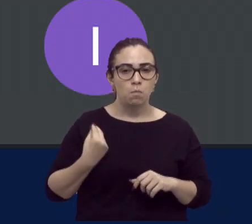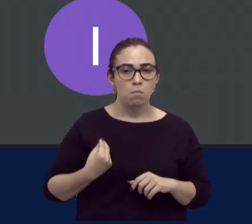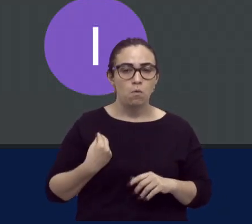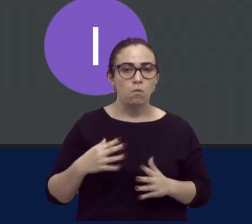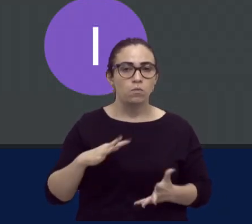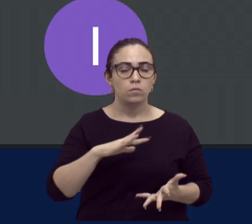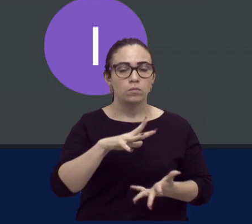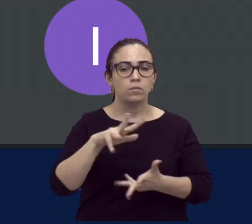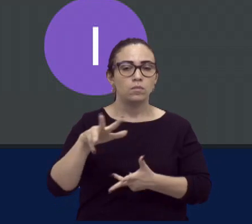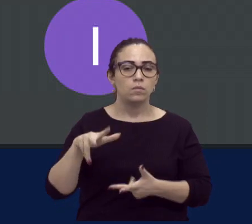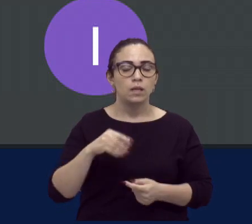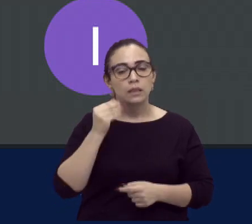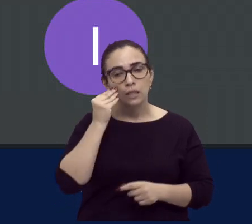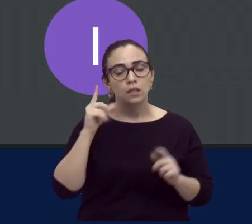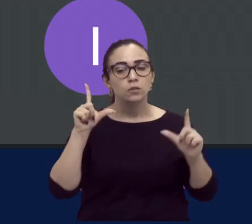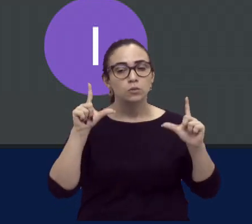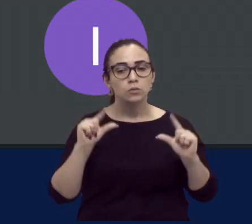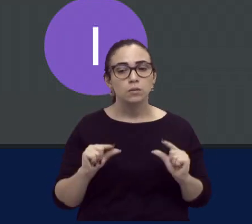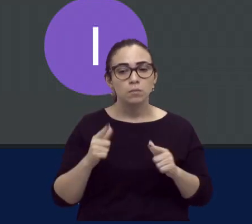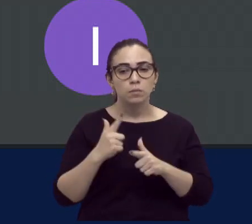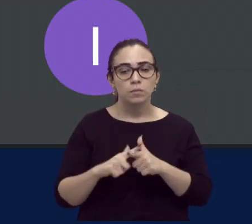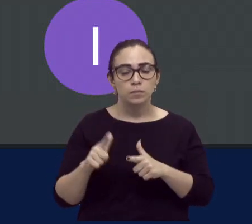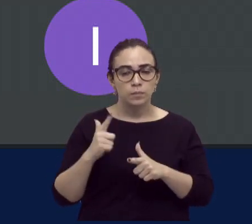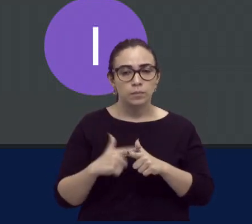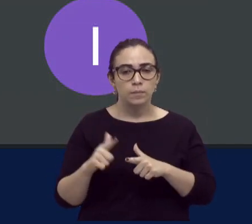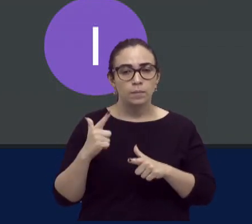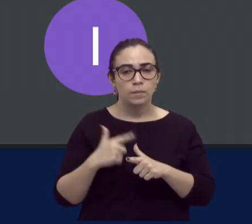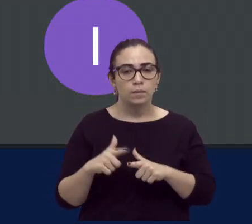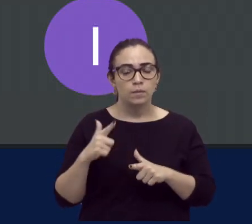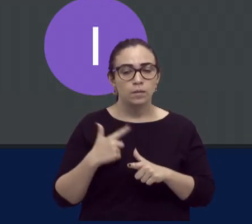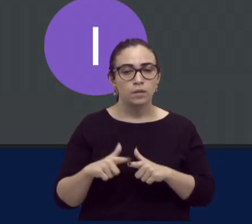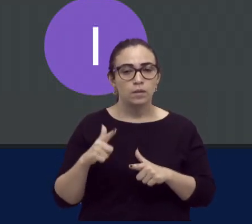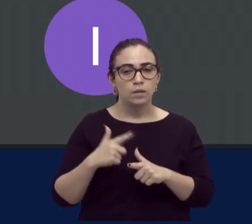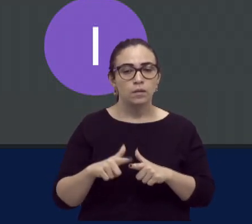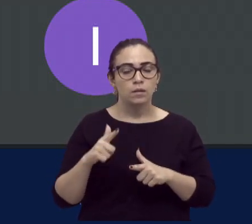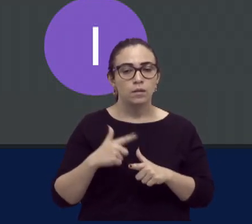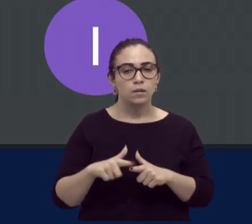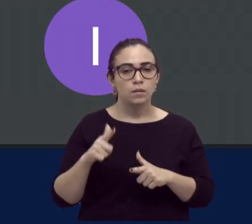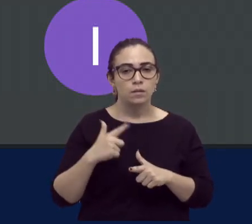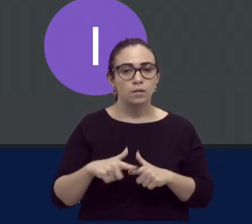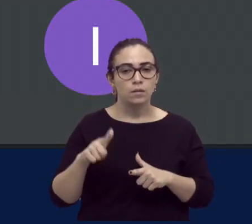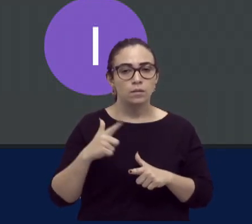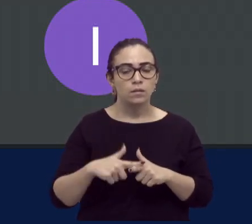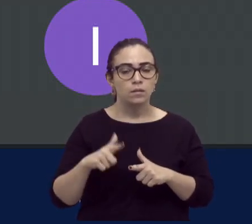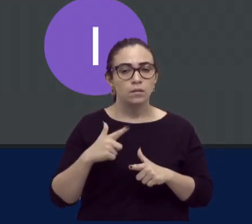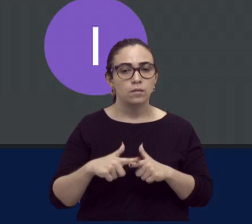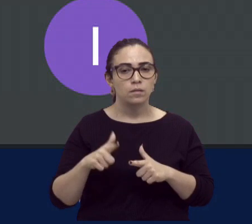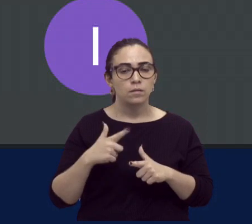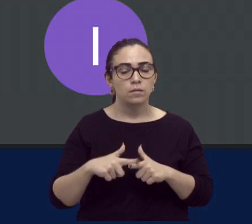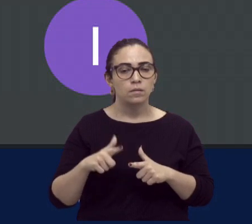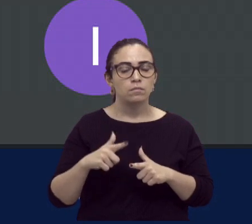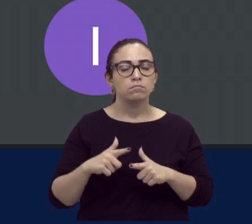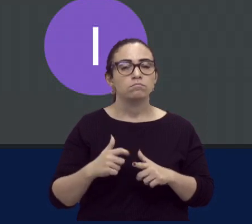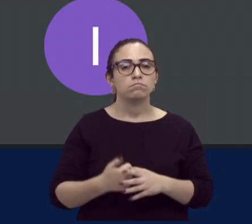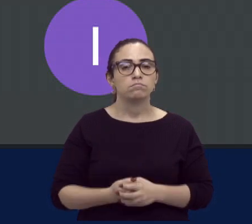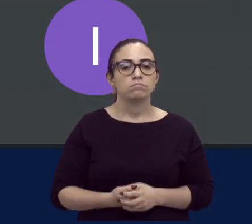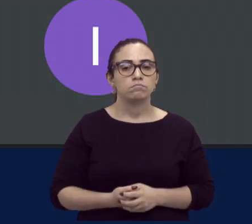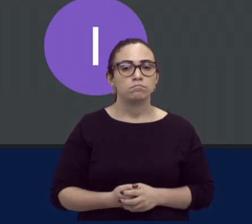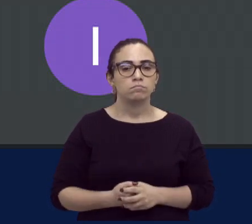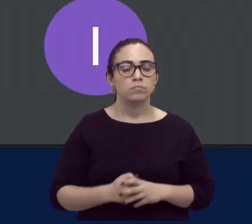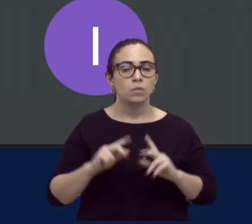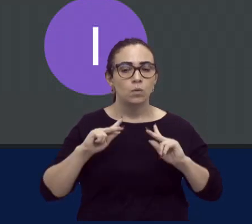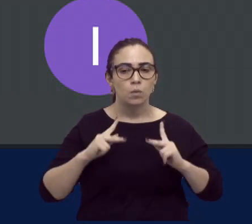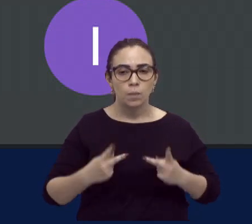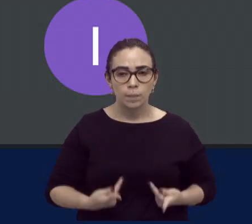conflitos, mas é mediar os conflitos para que eles sejam os mais produtivos possível ou os mais